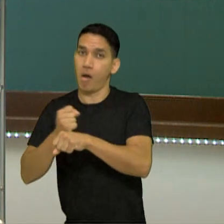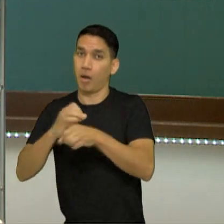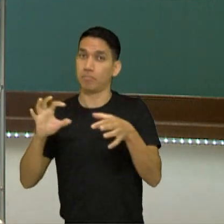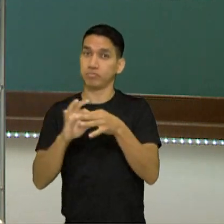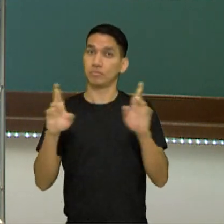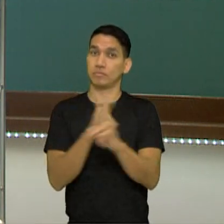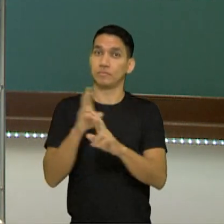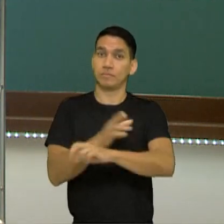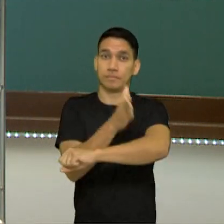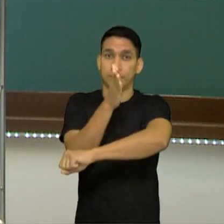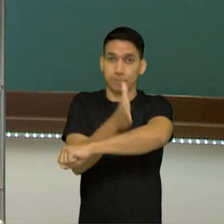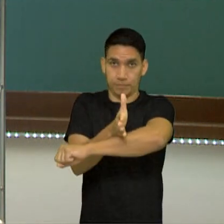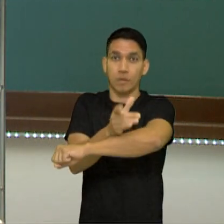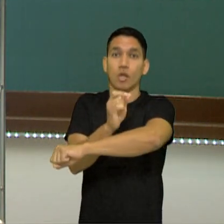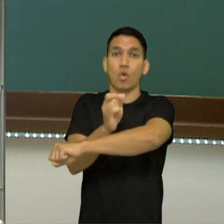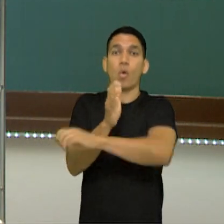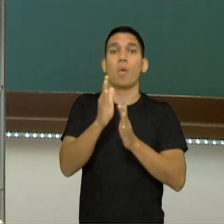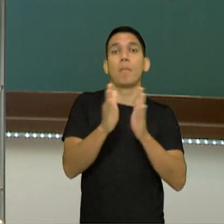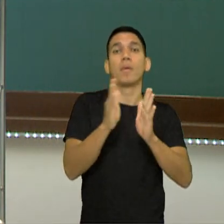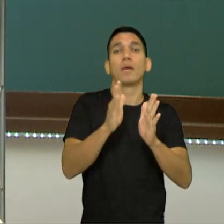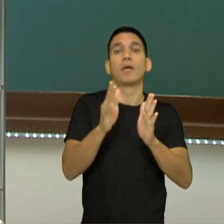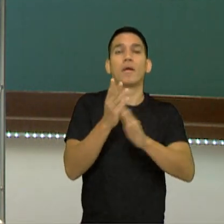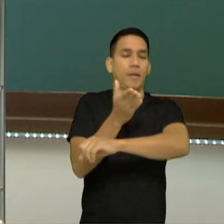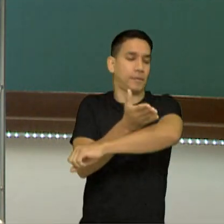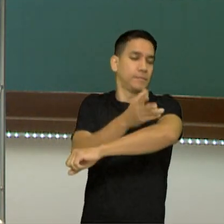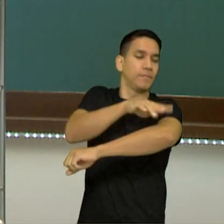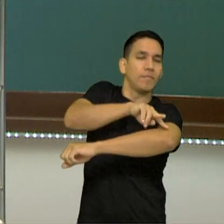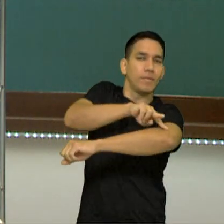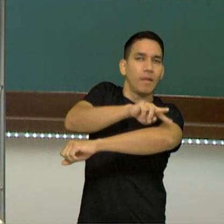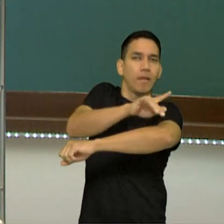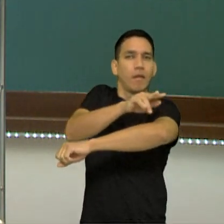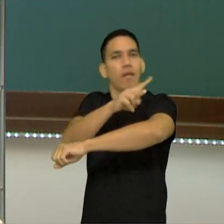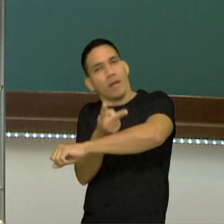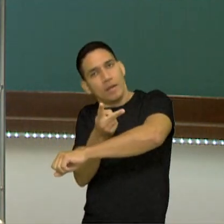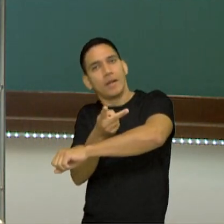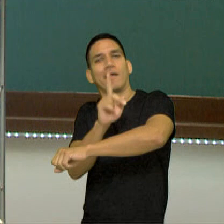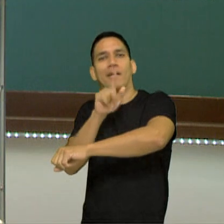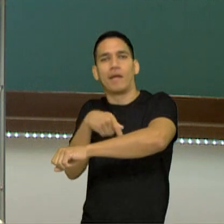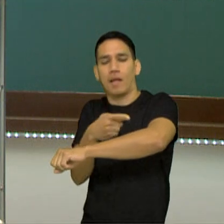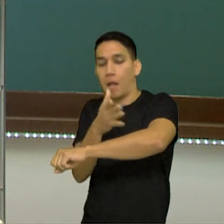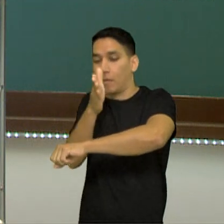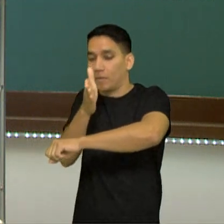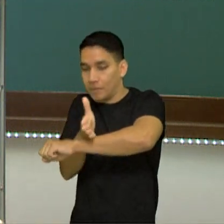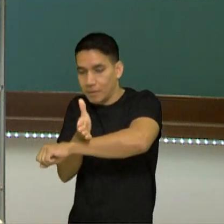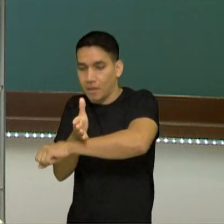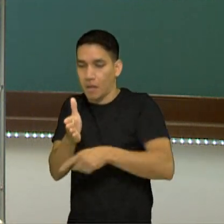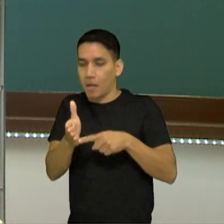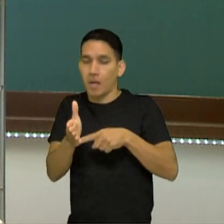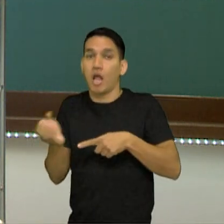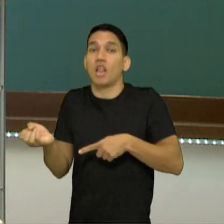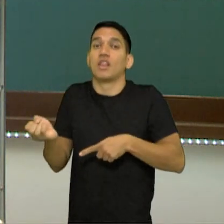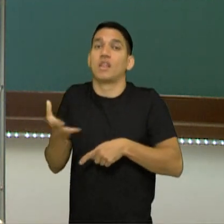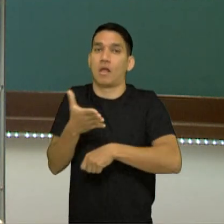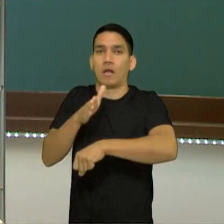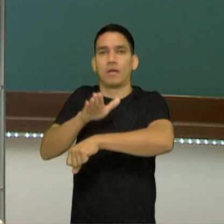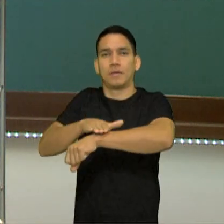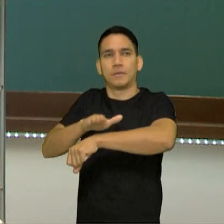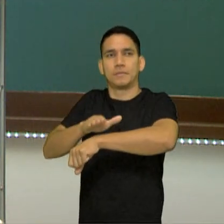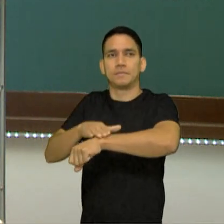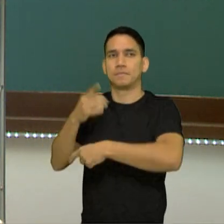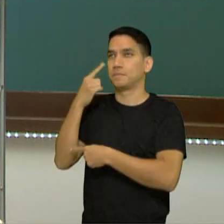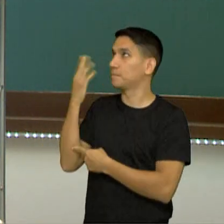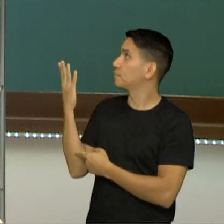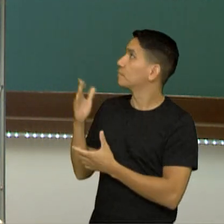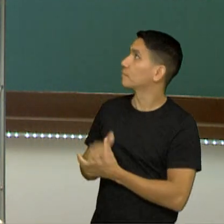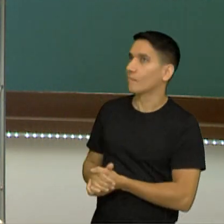Idade Média, que está entre a Idade Antiga e a chamada Idade Moderna, pessoal. Como a gente pode ver aqui, então